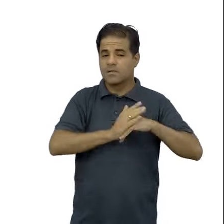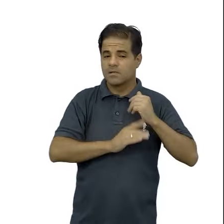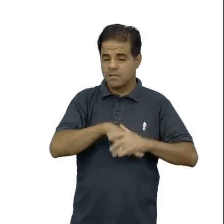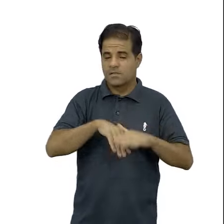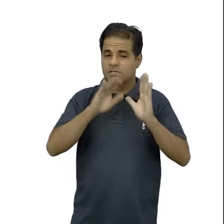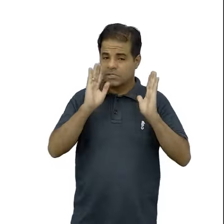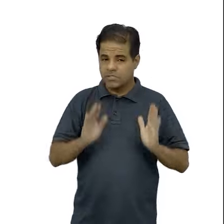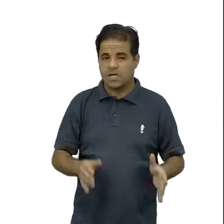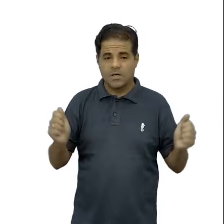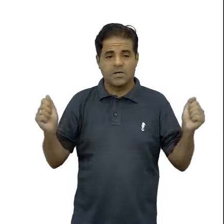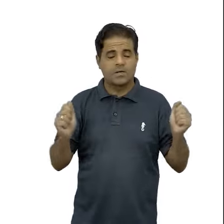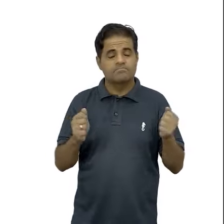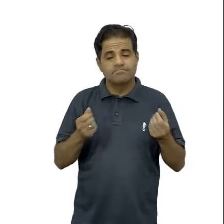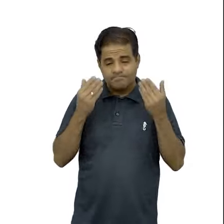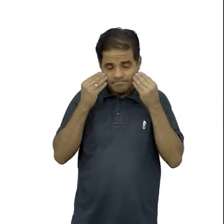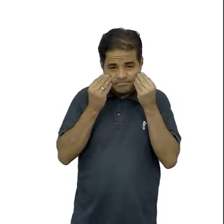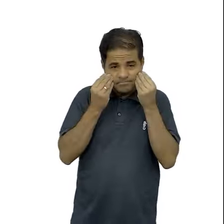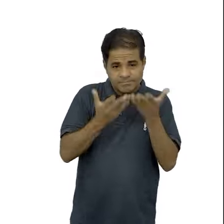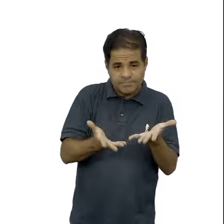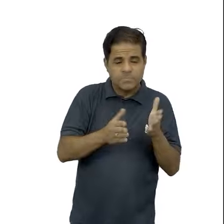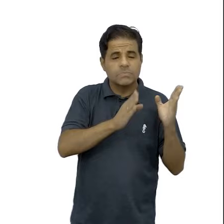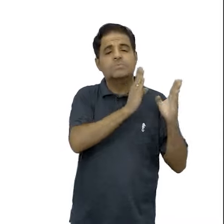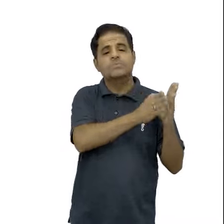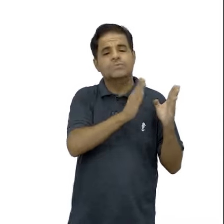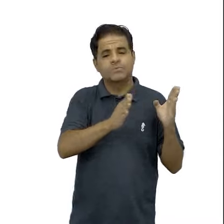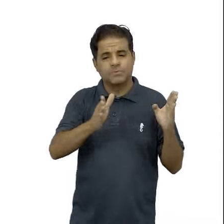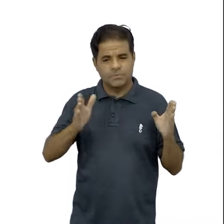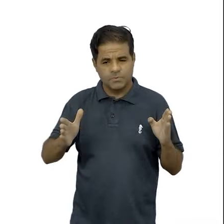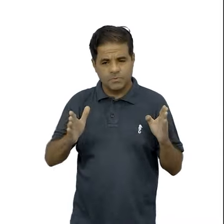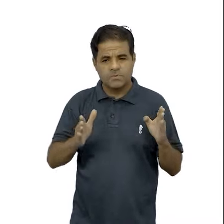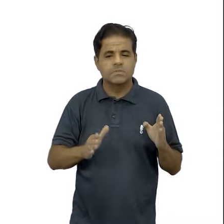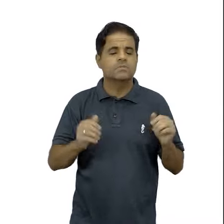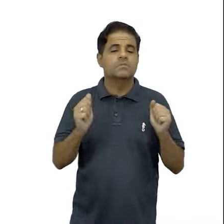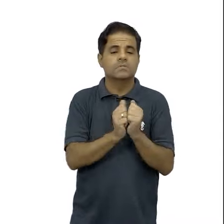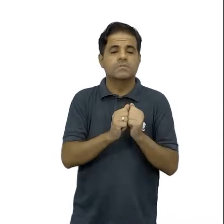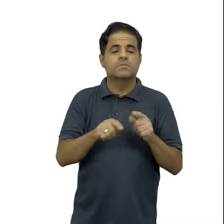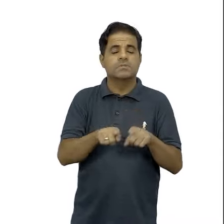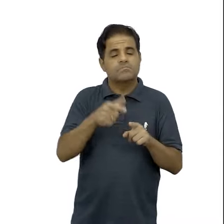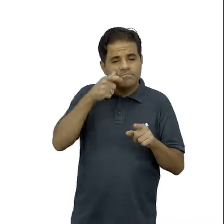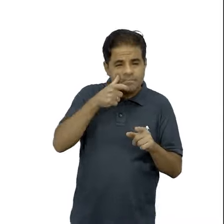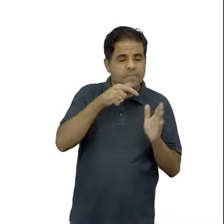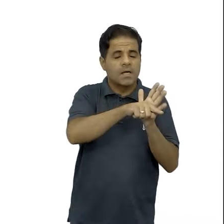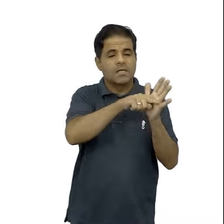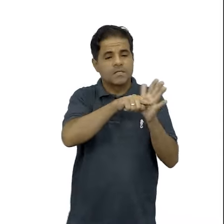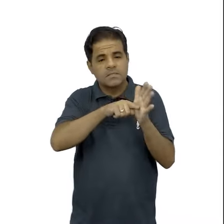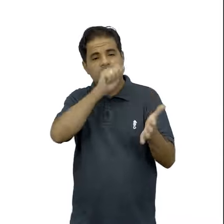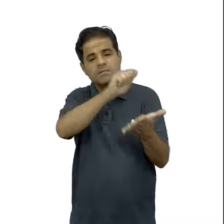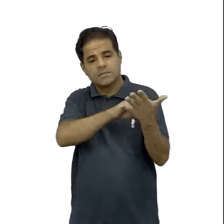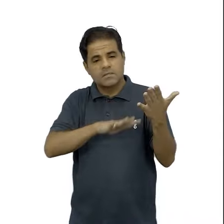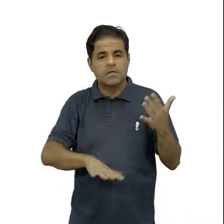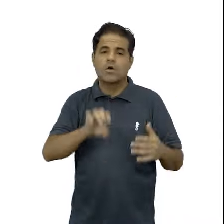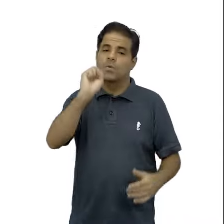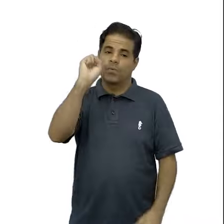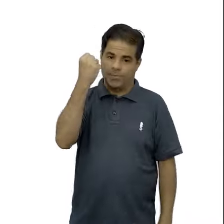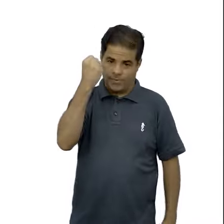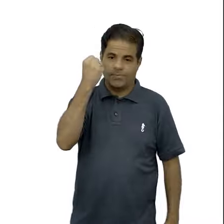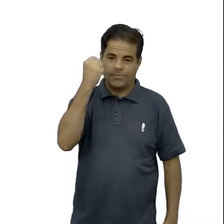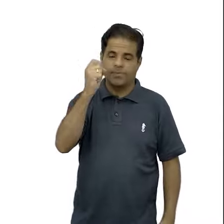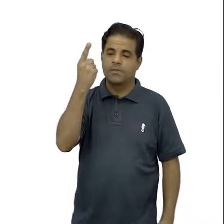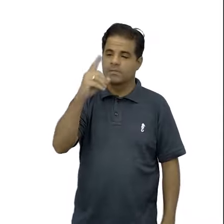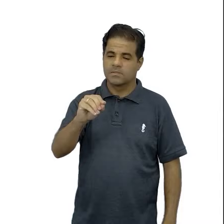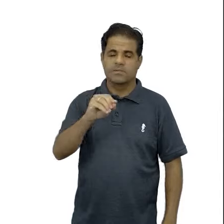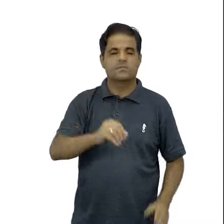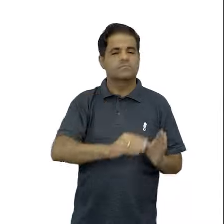que estão em jogo nessa sequência, bem como analisar a atividade 8